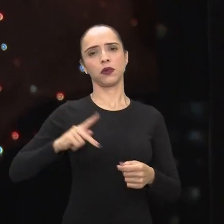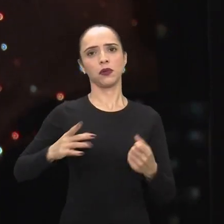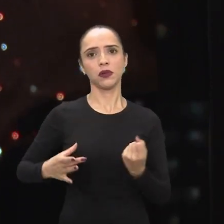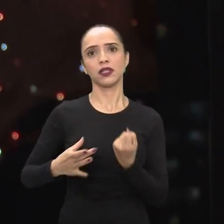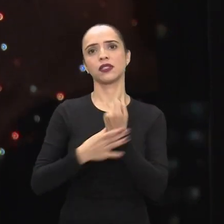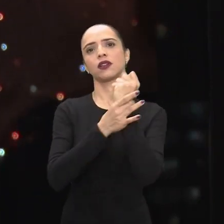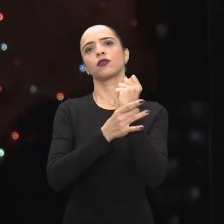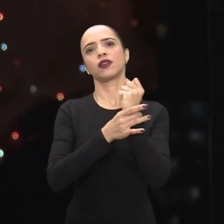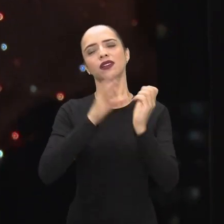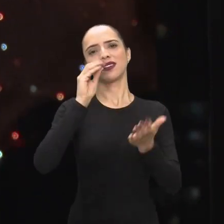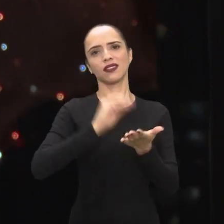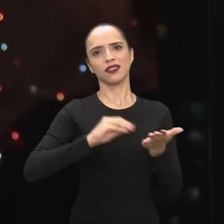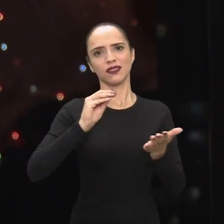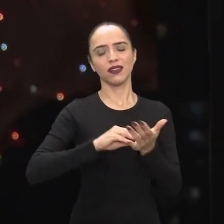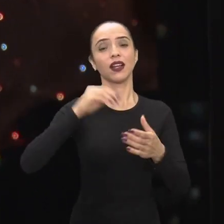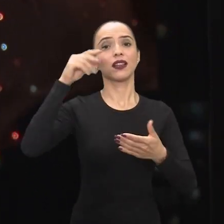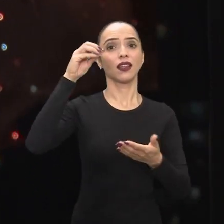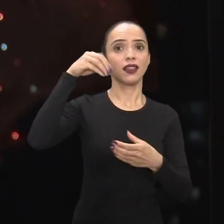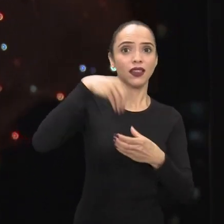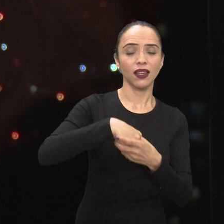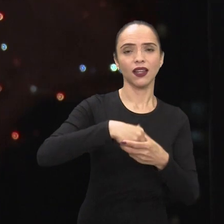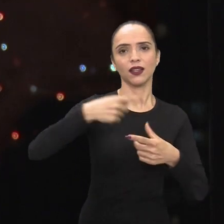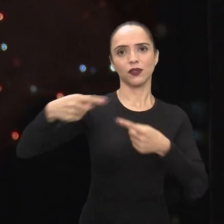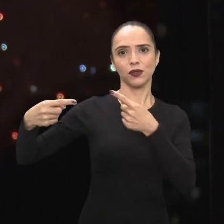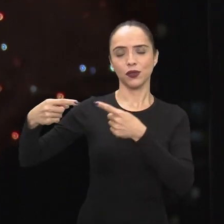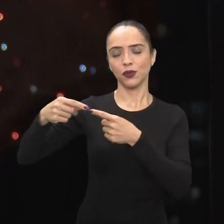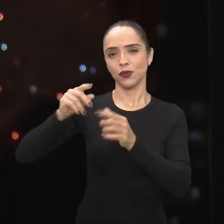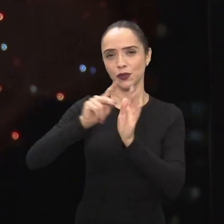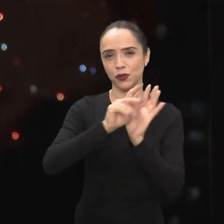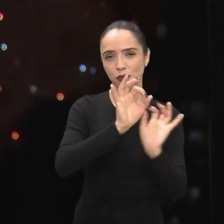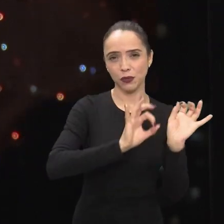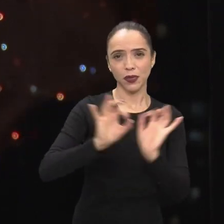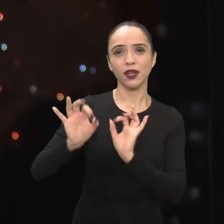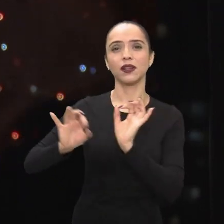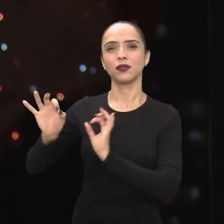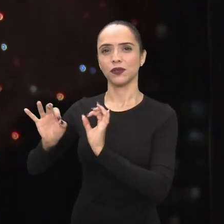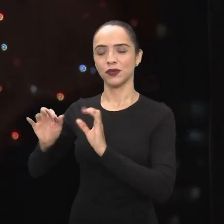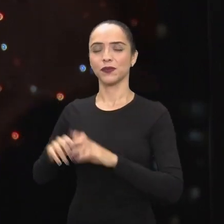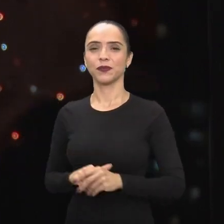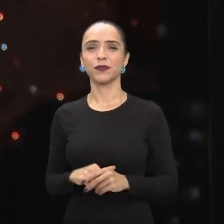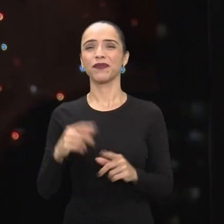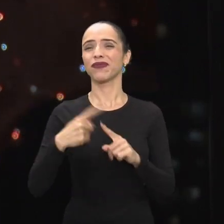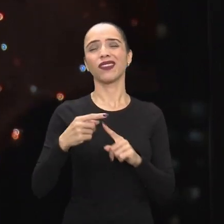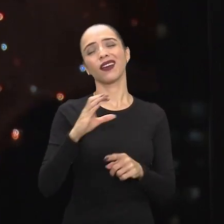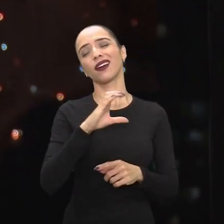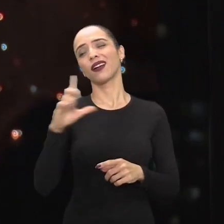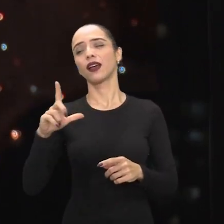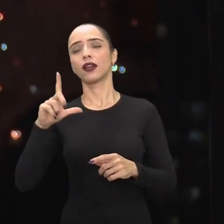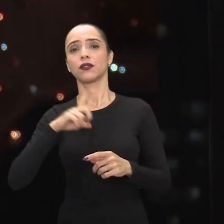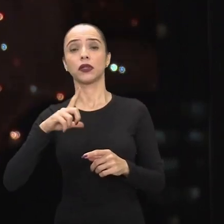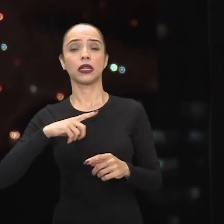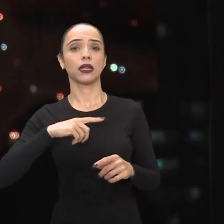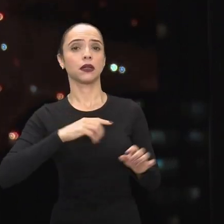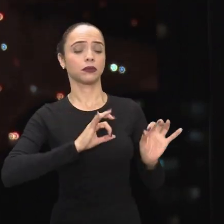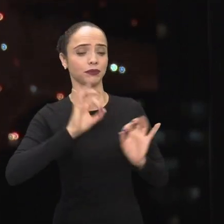pública de segurança nesses planos psicológicas são planos Às vezes a gente pode até dizer